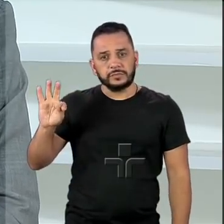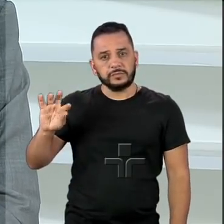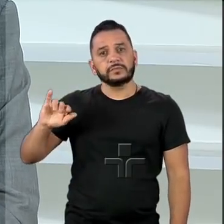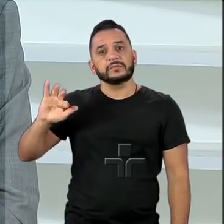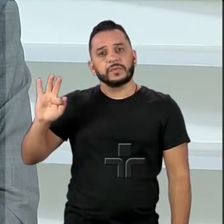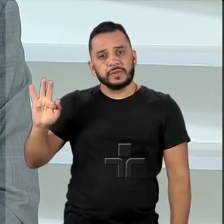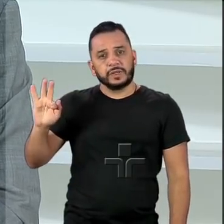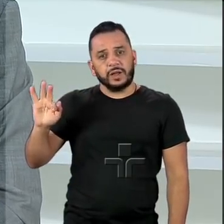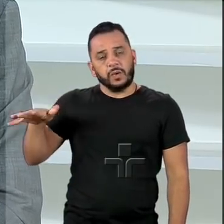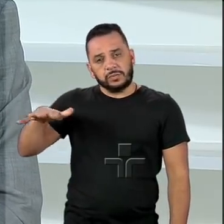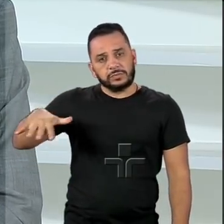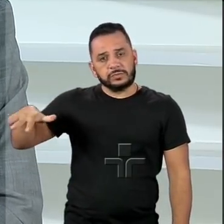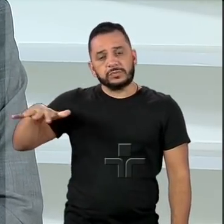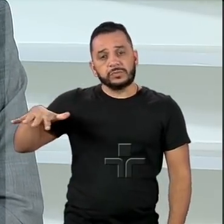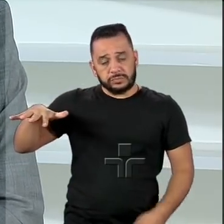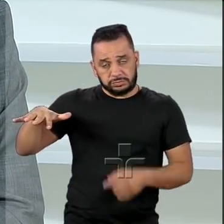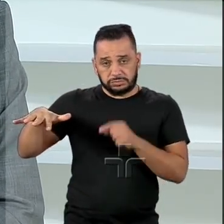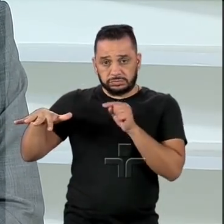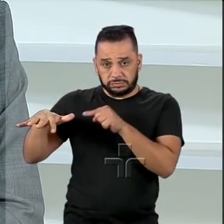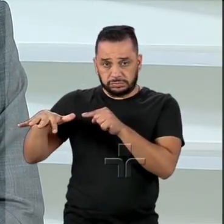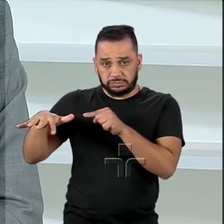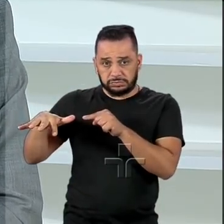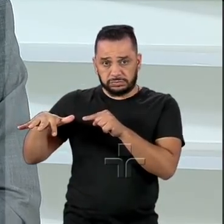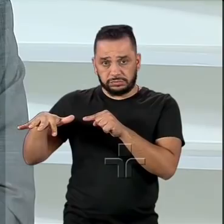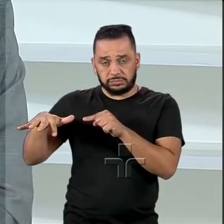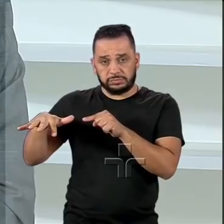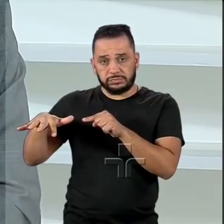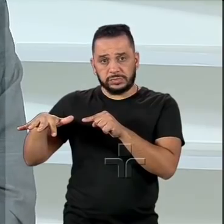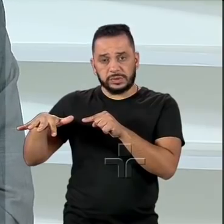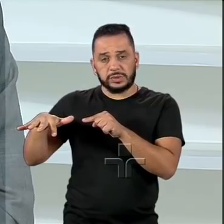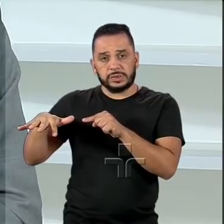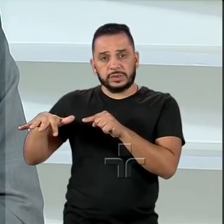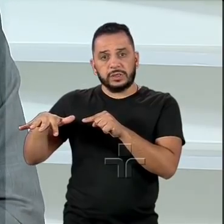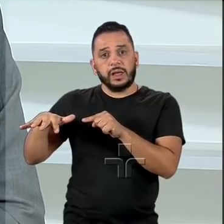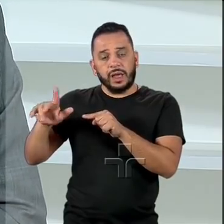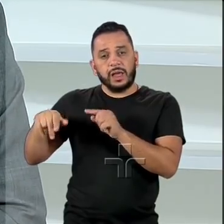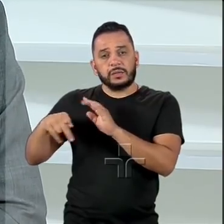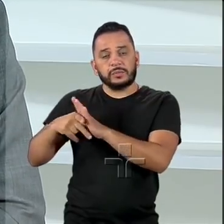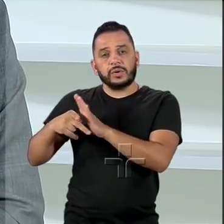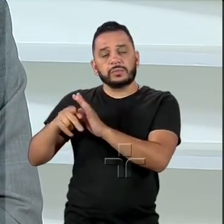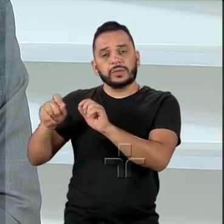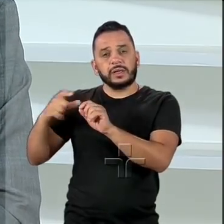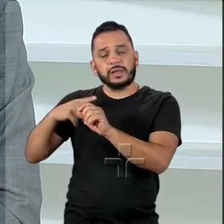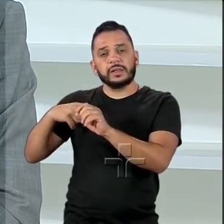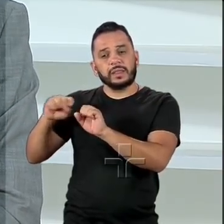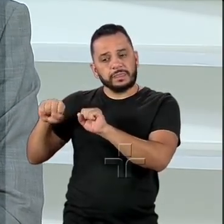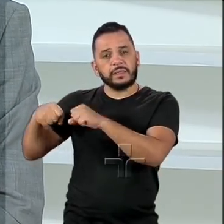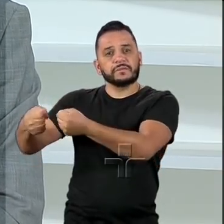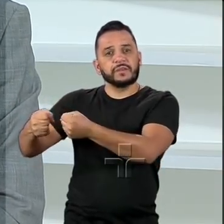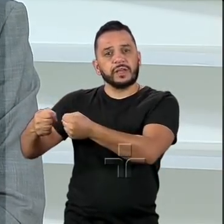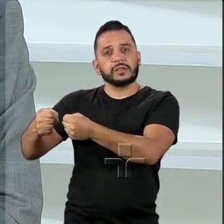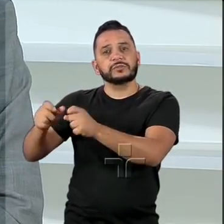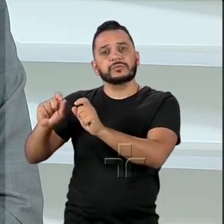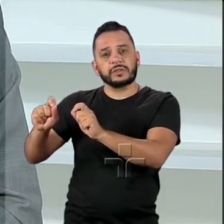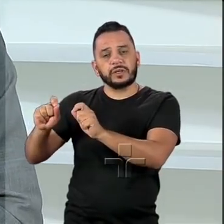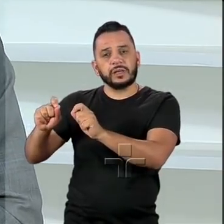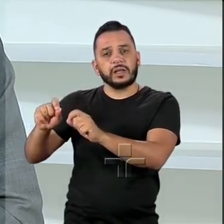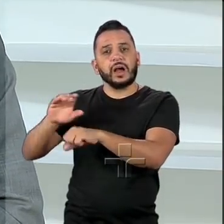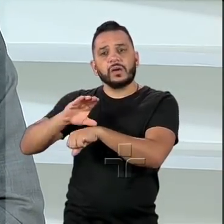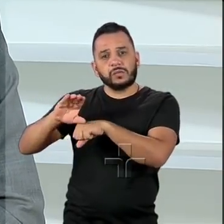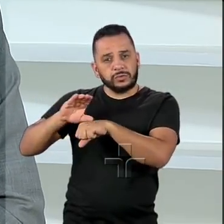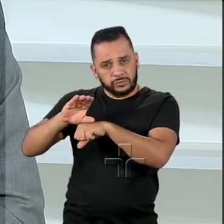Calmon. O Supremo é a trincheira de defesa das garantias fundamentais. O papel dele é a defesa da